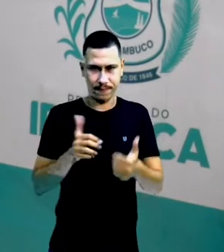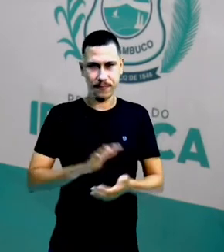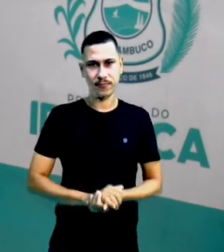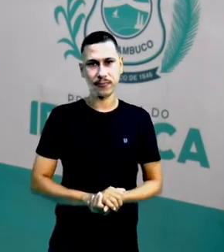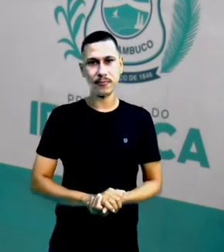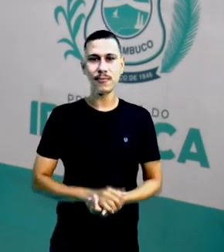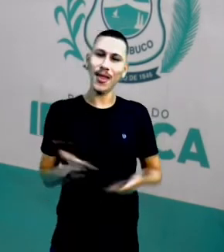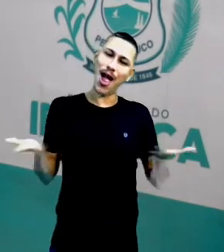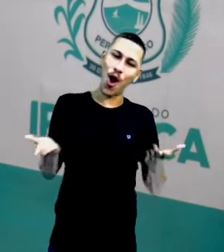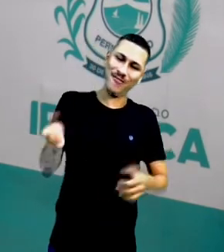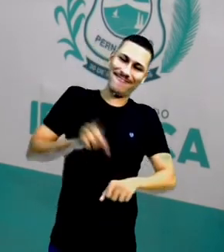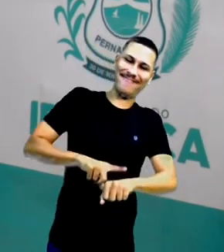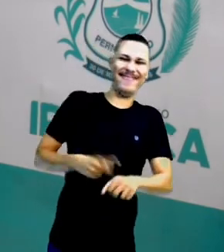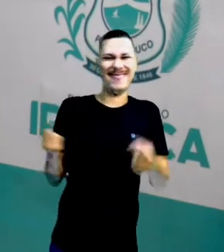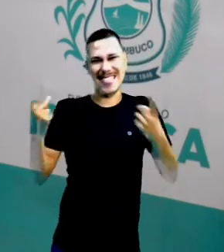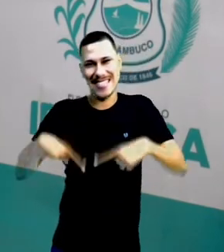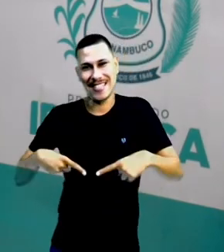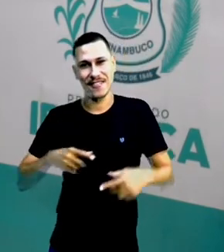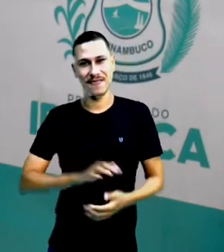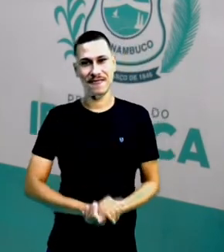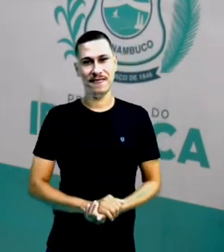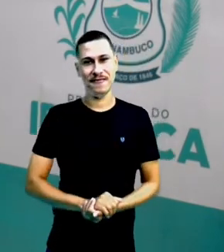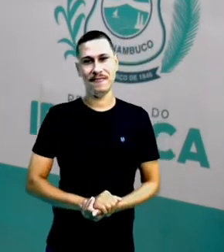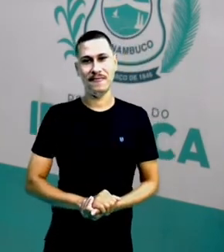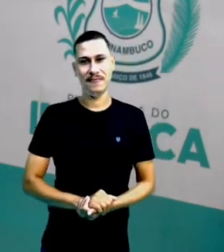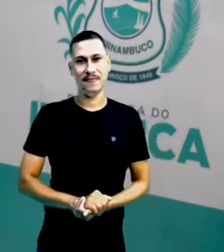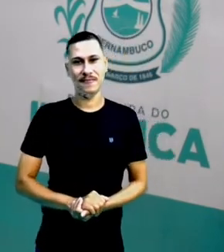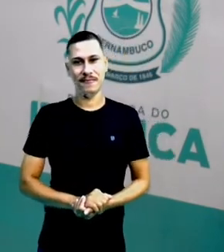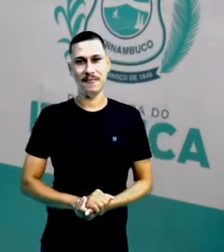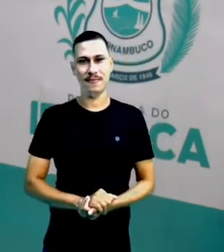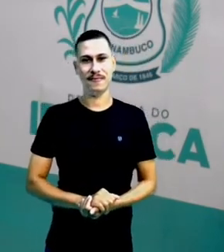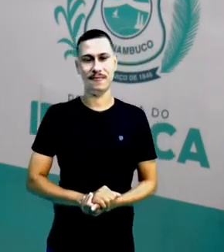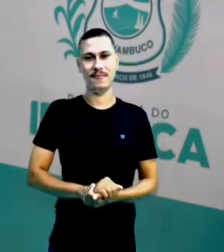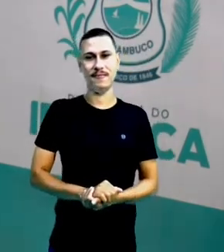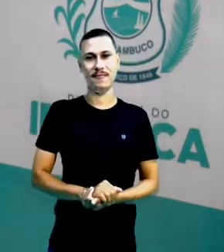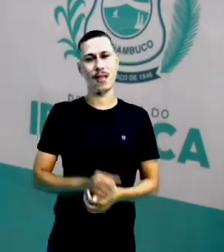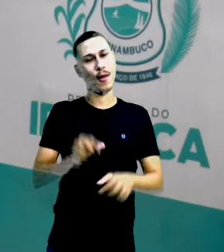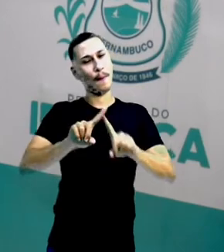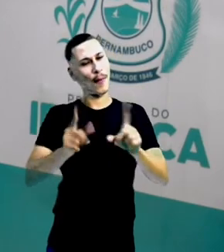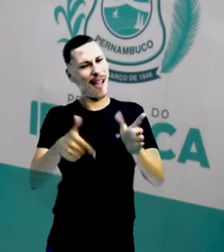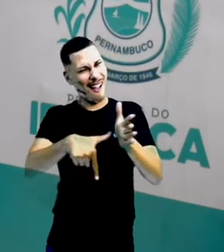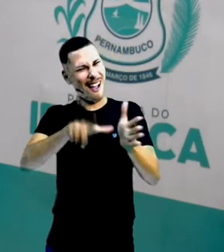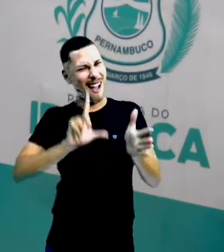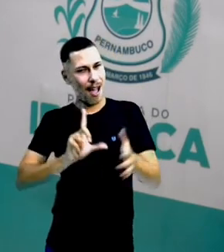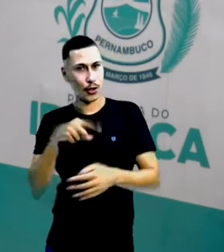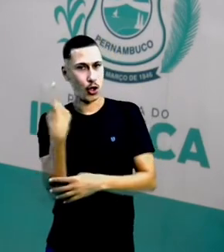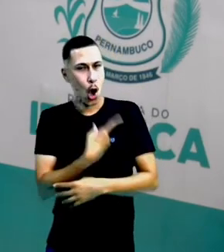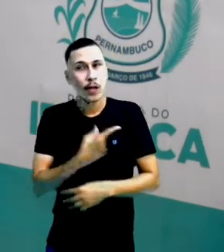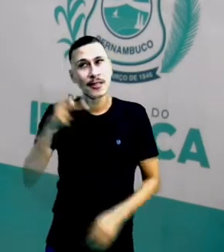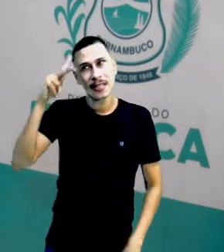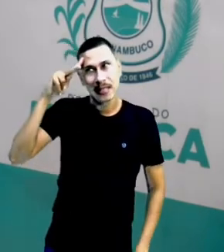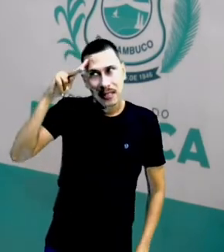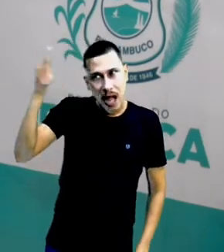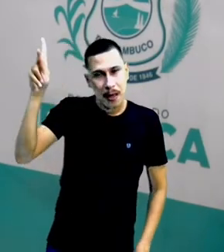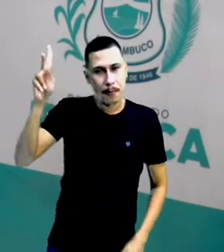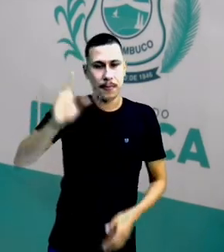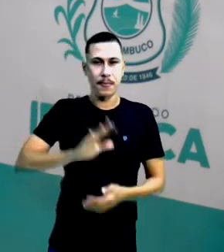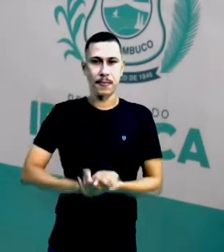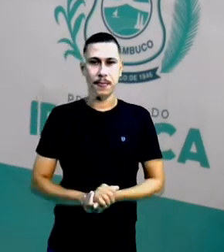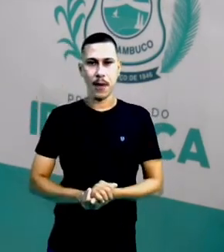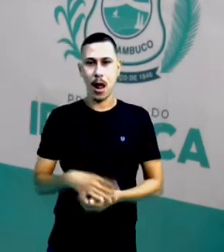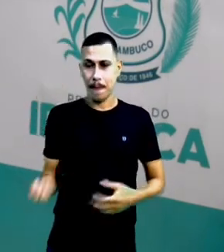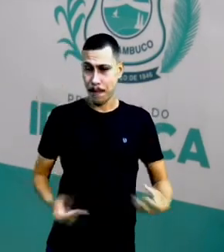a hora do nosso desafio, o desafio da hora. Mas antes, gente, vamos relembrar. Veja,